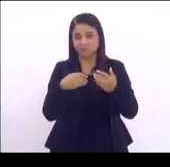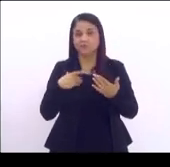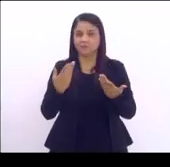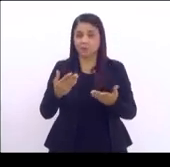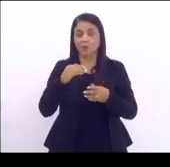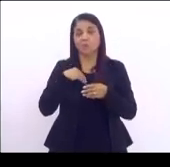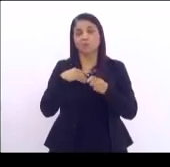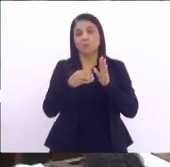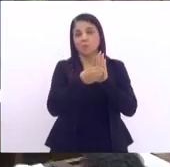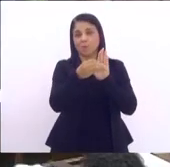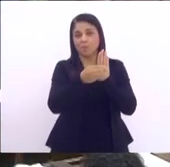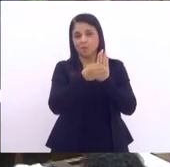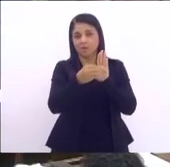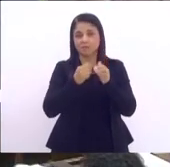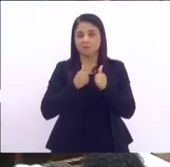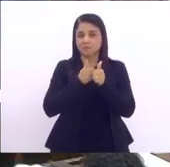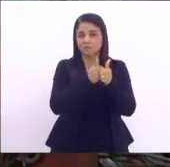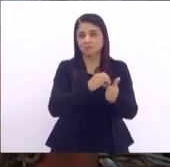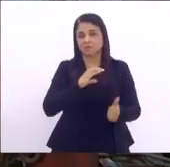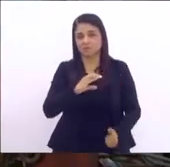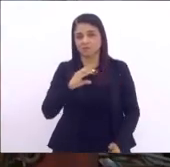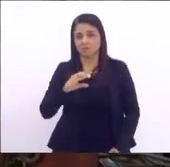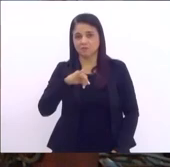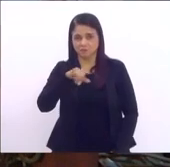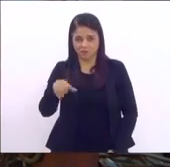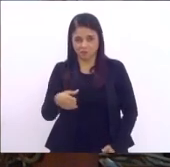CCJ. Muito obrigado.